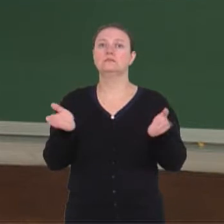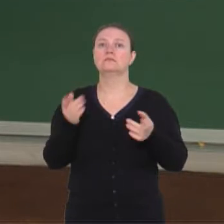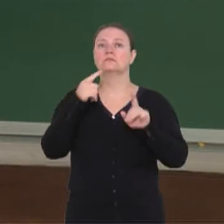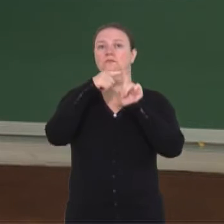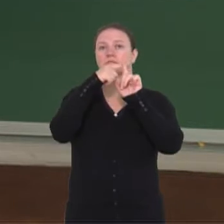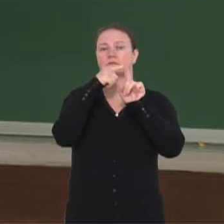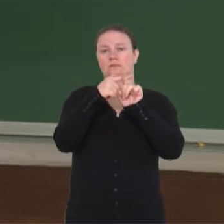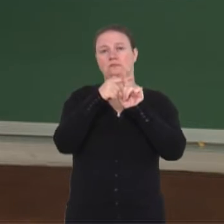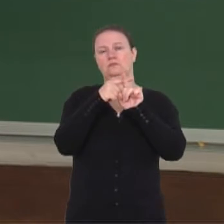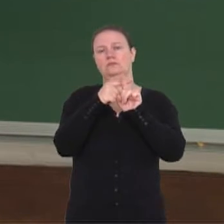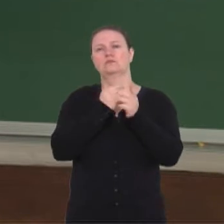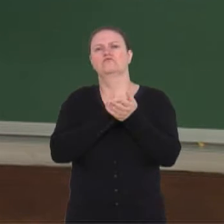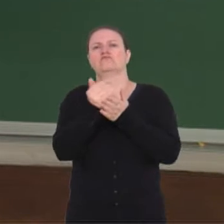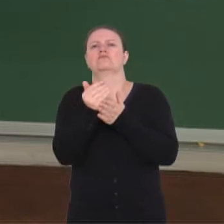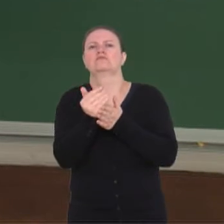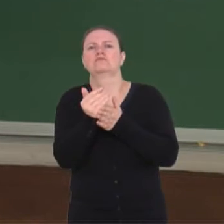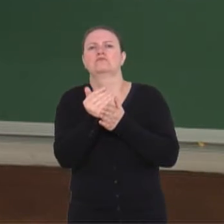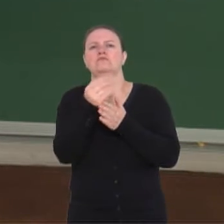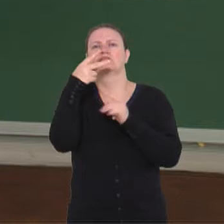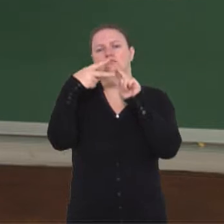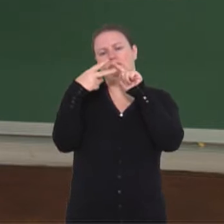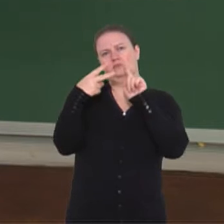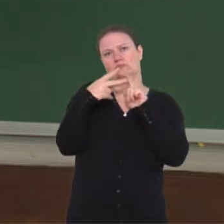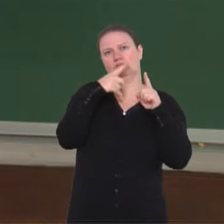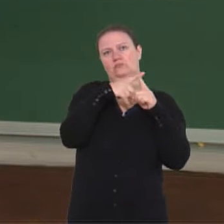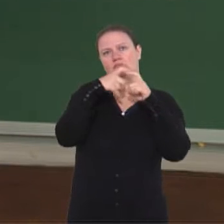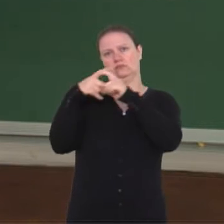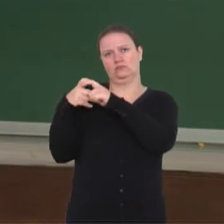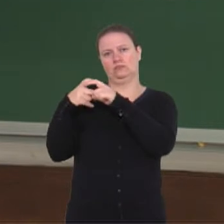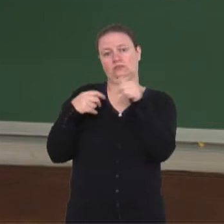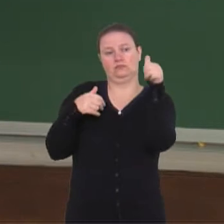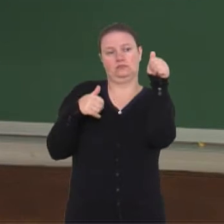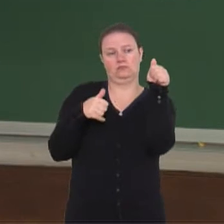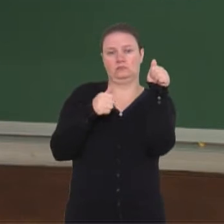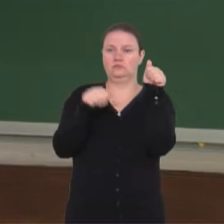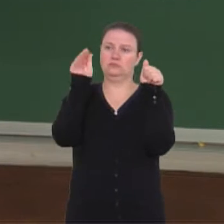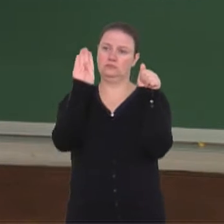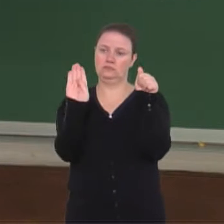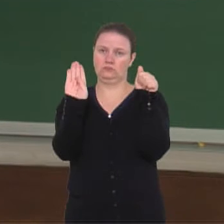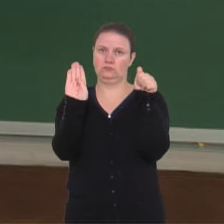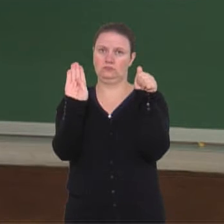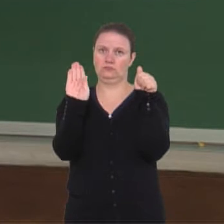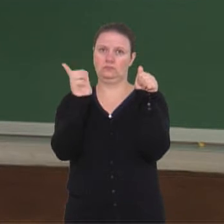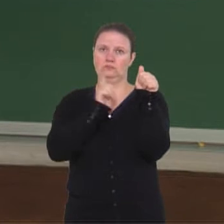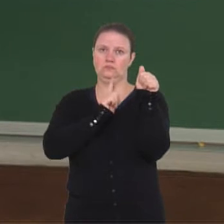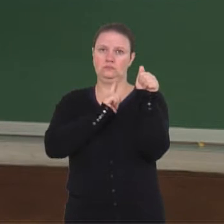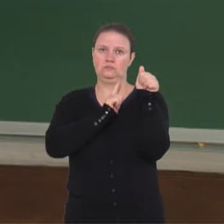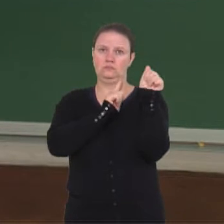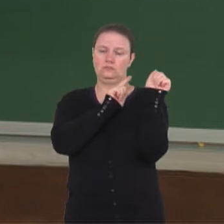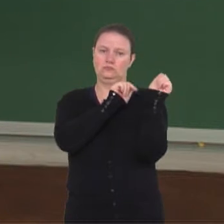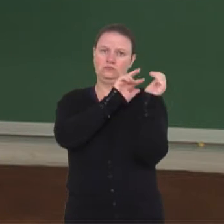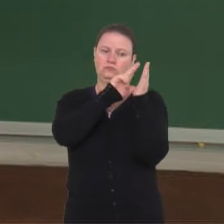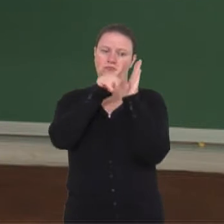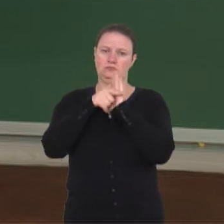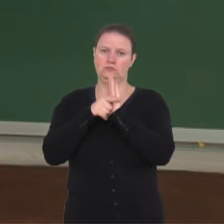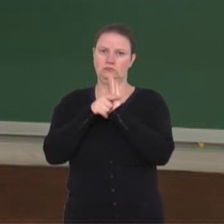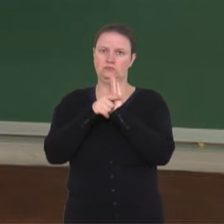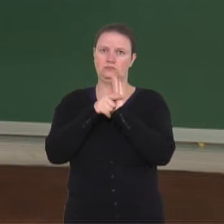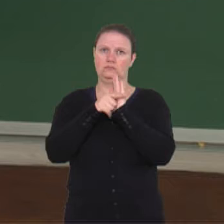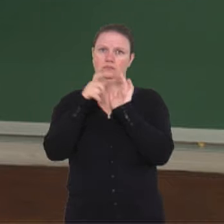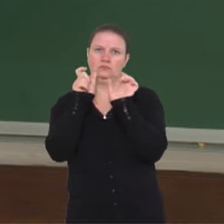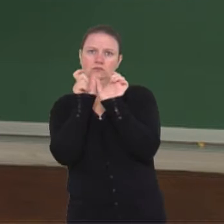adição. Então, dois polinômios, A e B. Polinômio, vários monômios. E o objetivo nosso